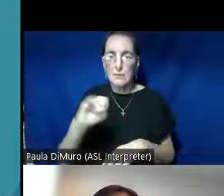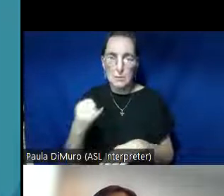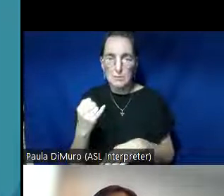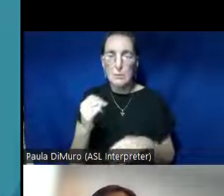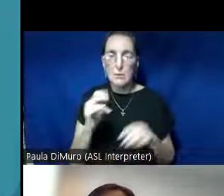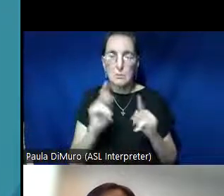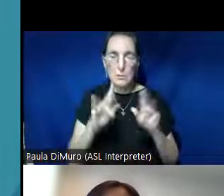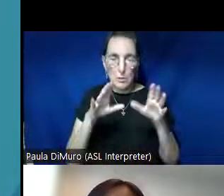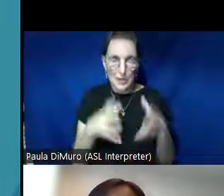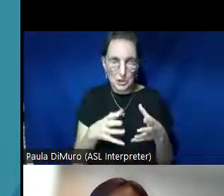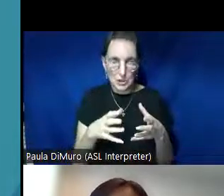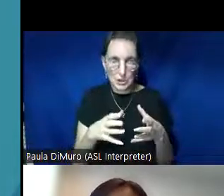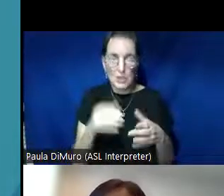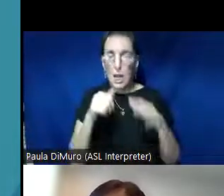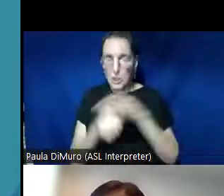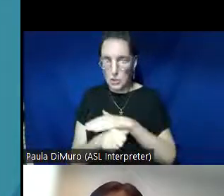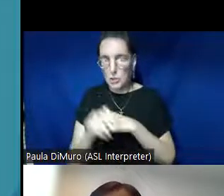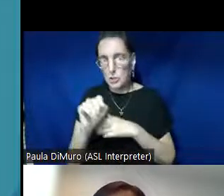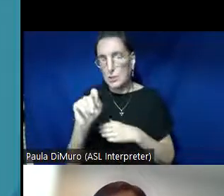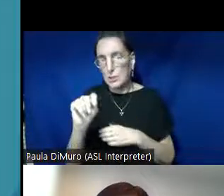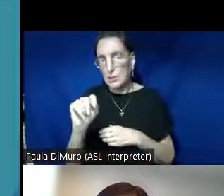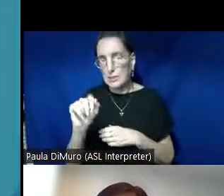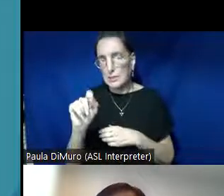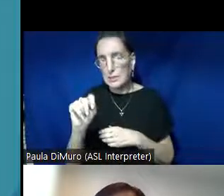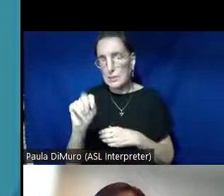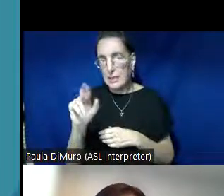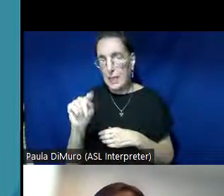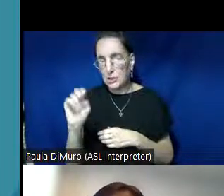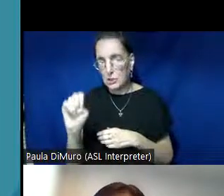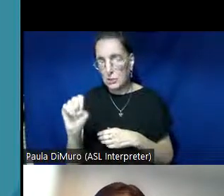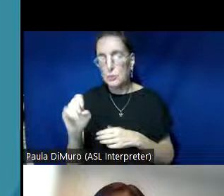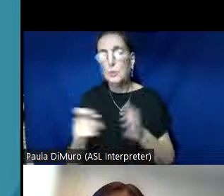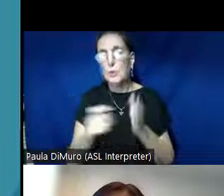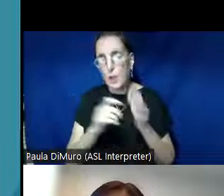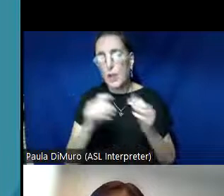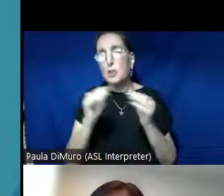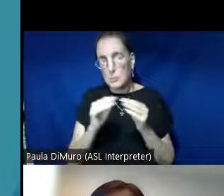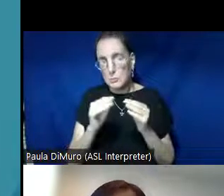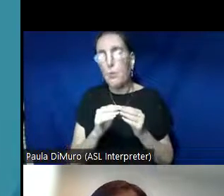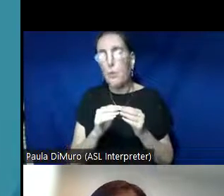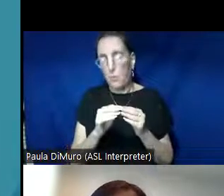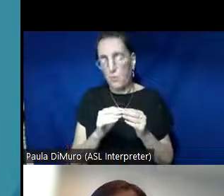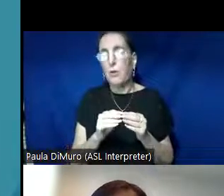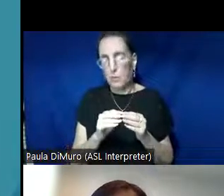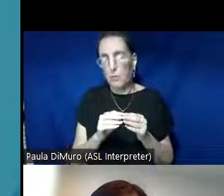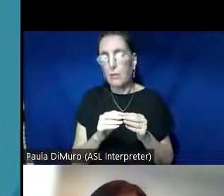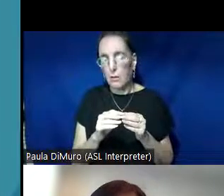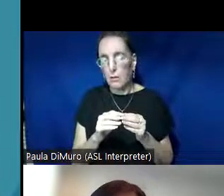Perto de população de EJ, de passo de estatuto, ele tapir